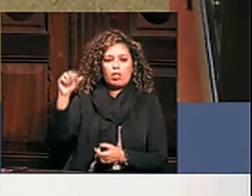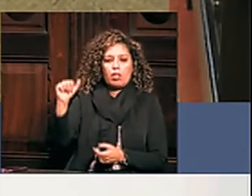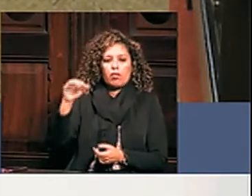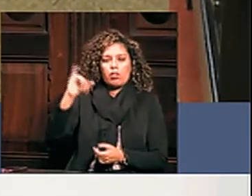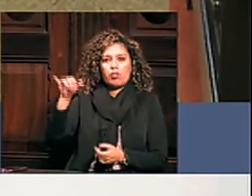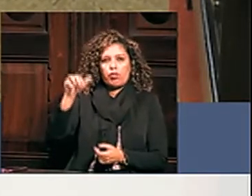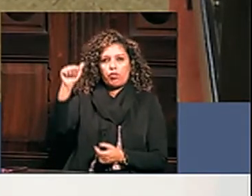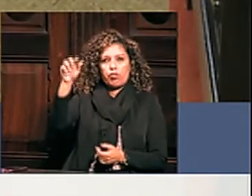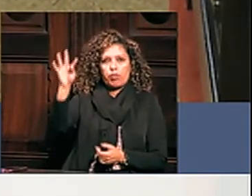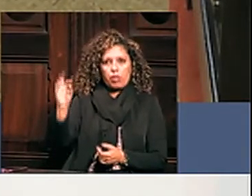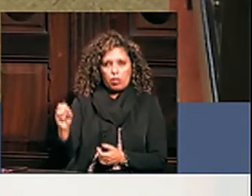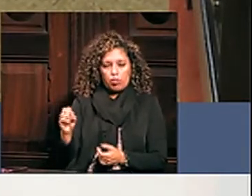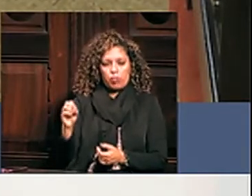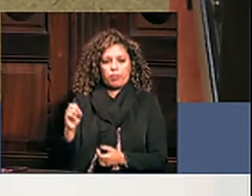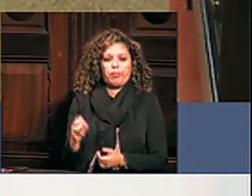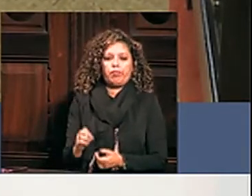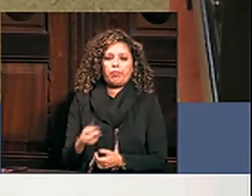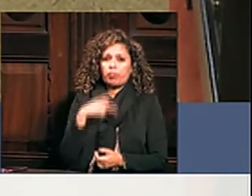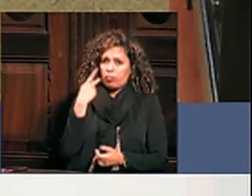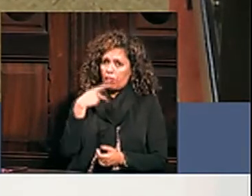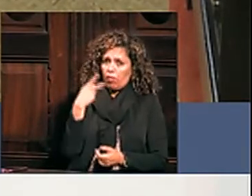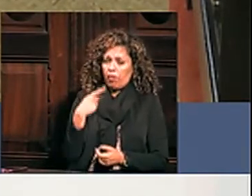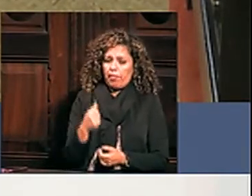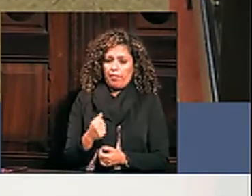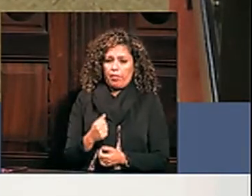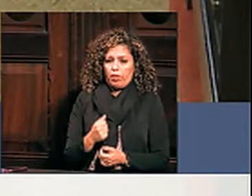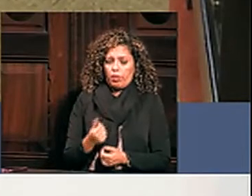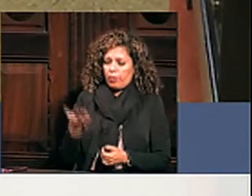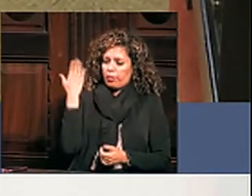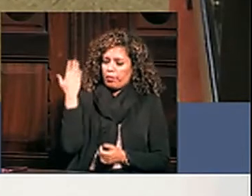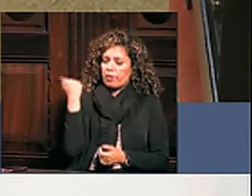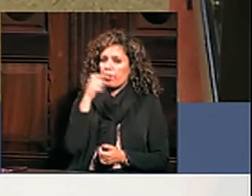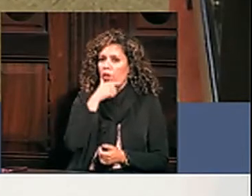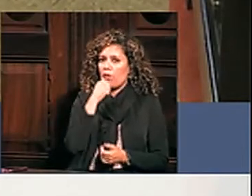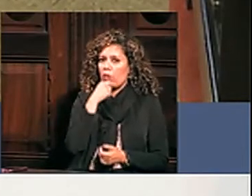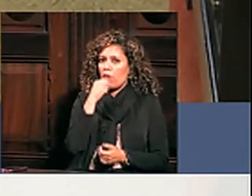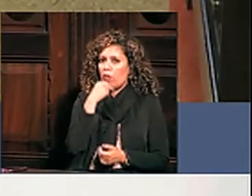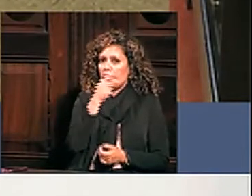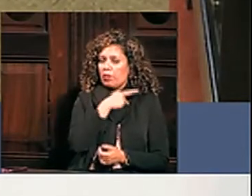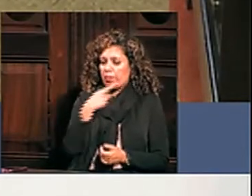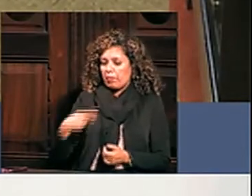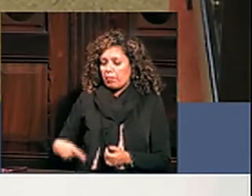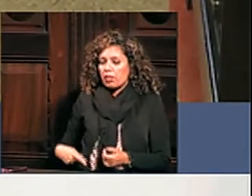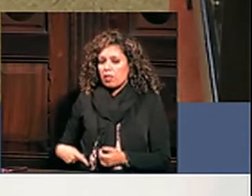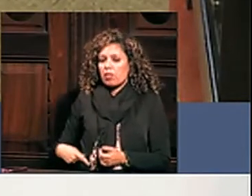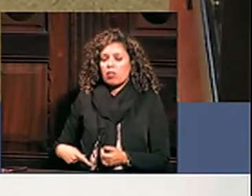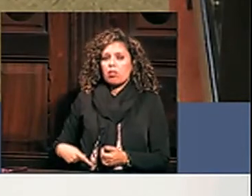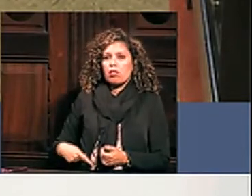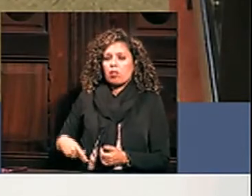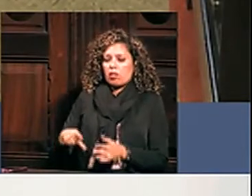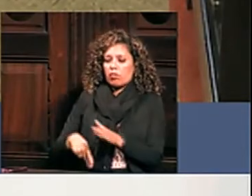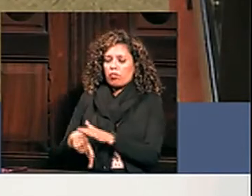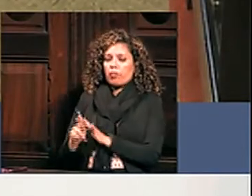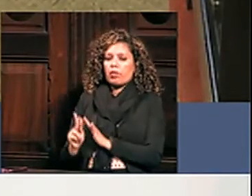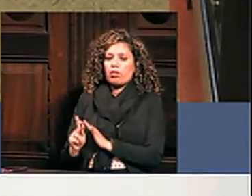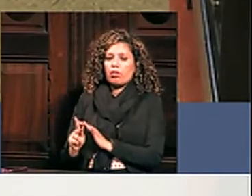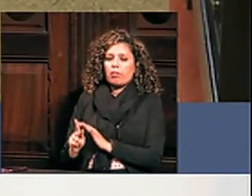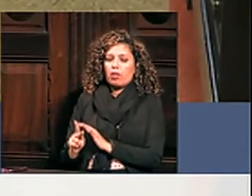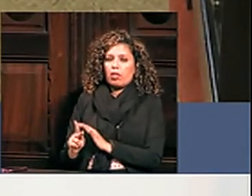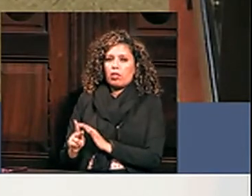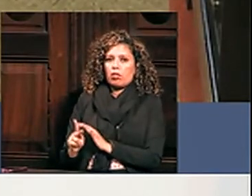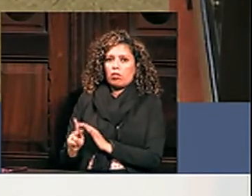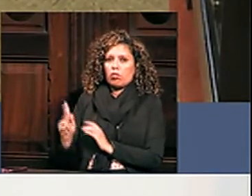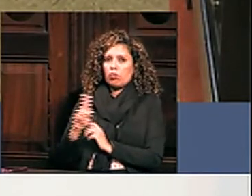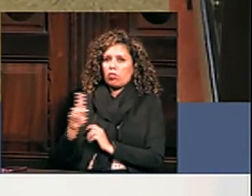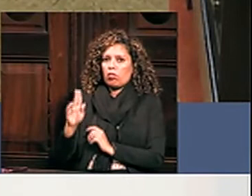Excelência que o ex-presidente da Petrobras no governo Dilma, o senhor Bendini, está